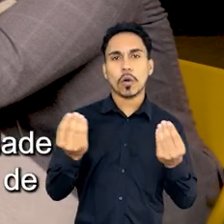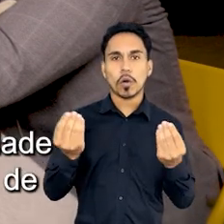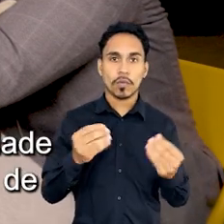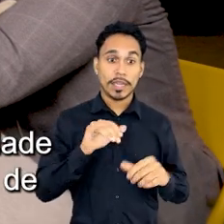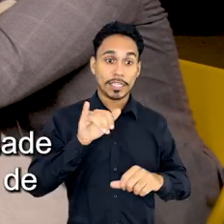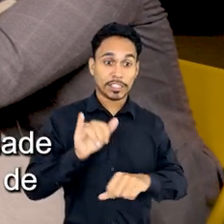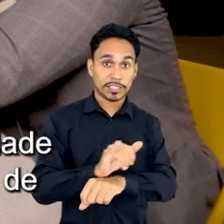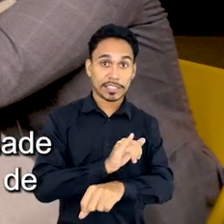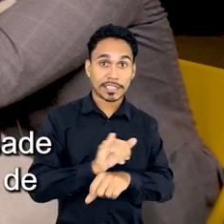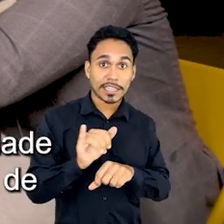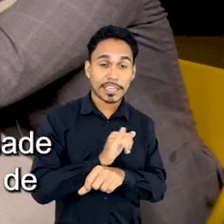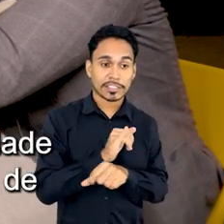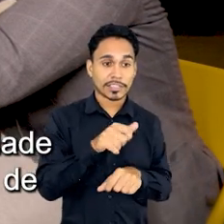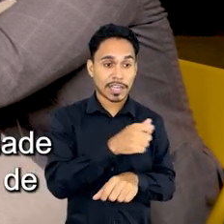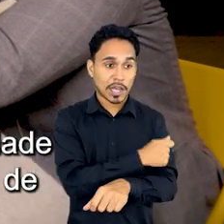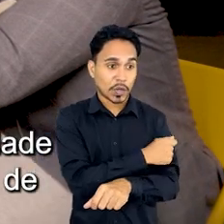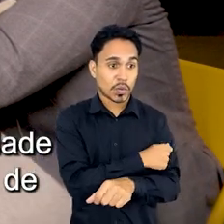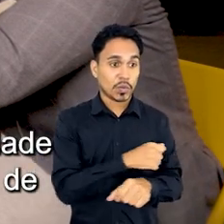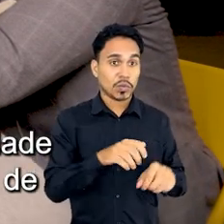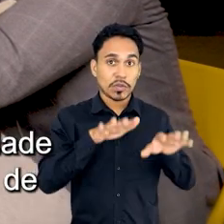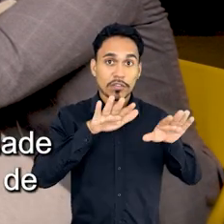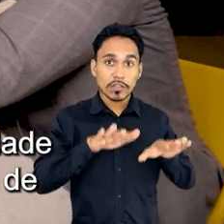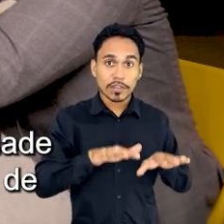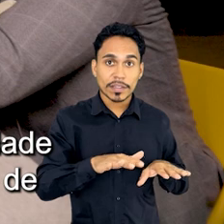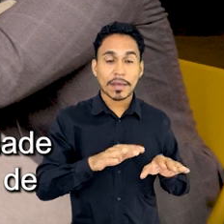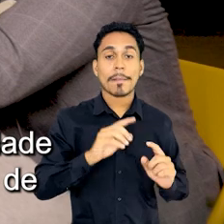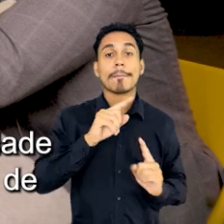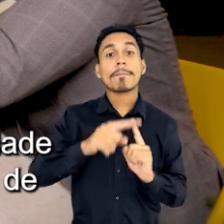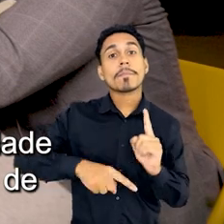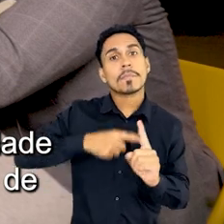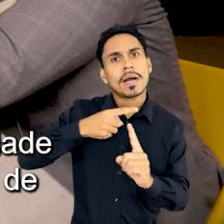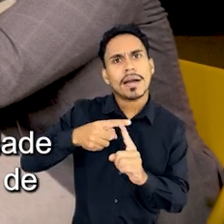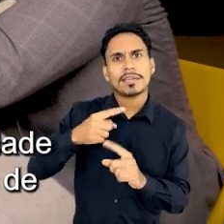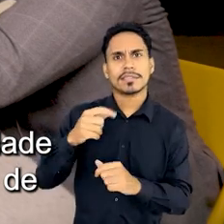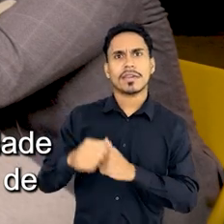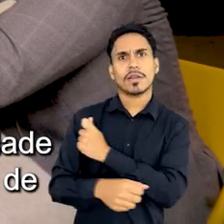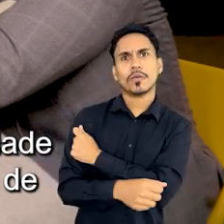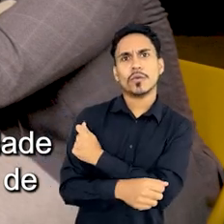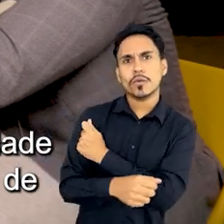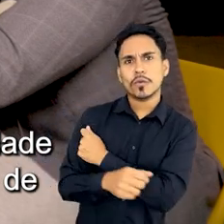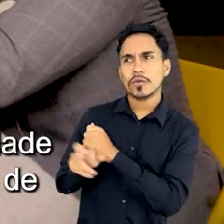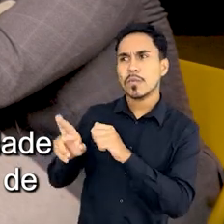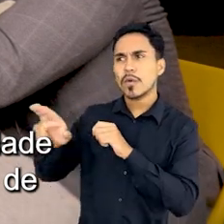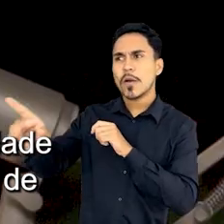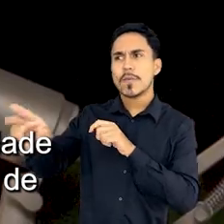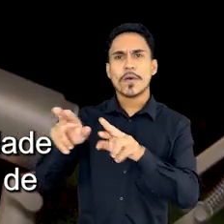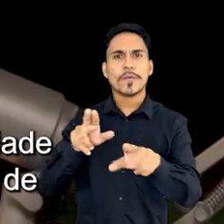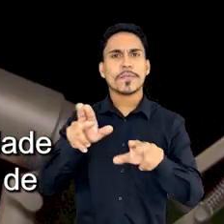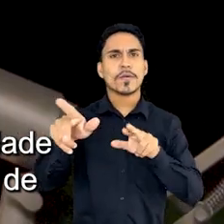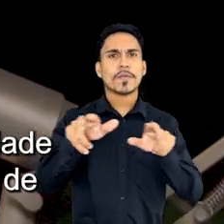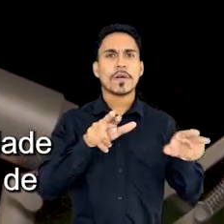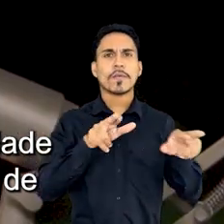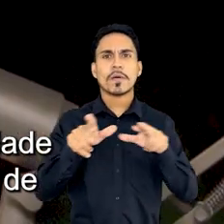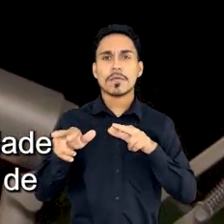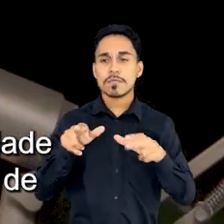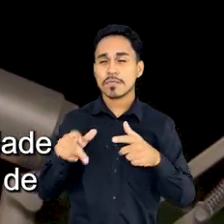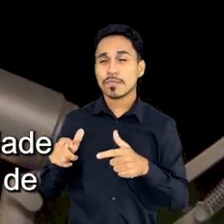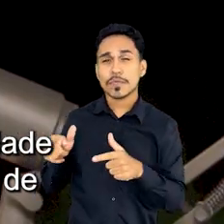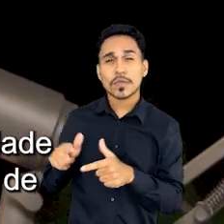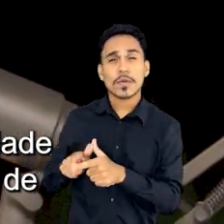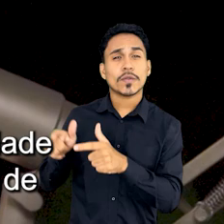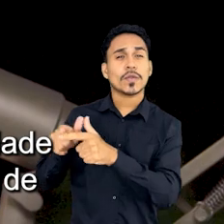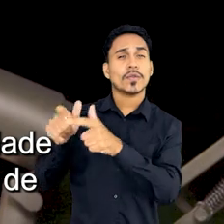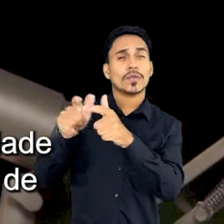estratégias de permanência incluindo a diversidade que é o Brasil e suas